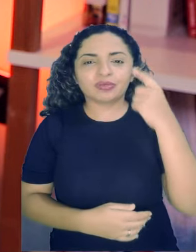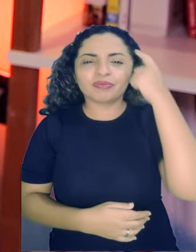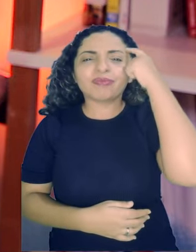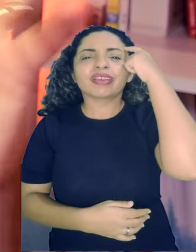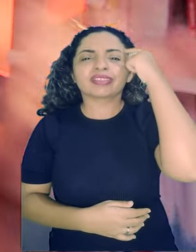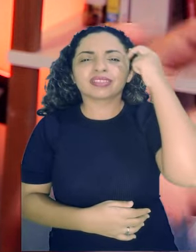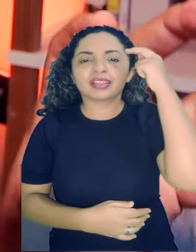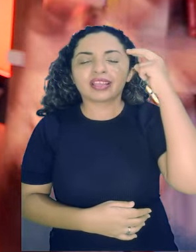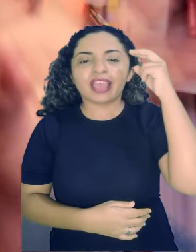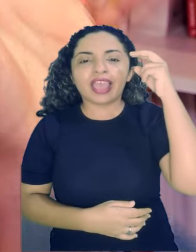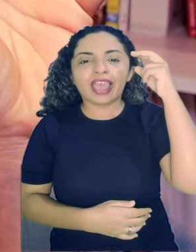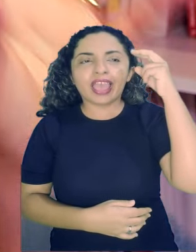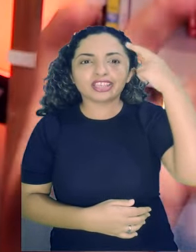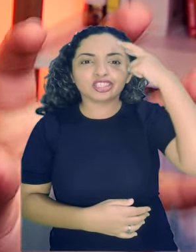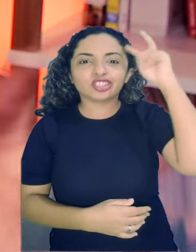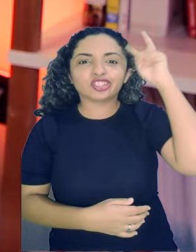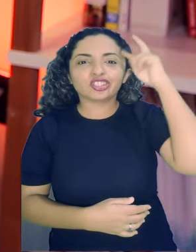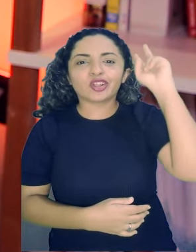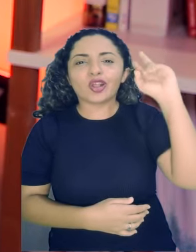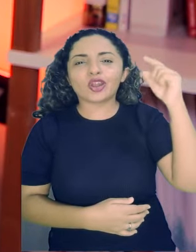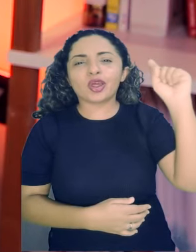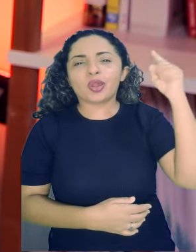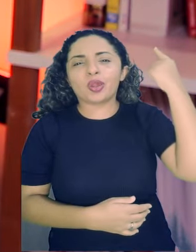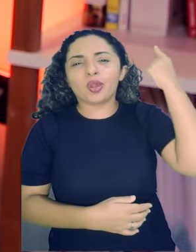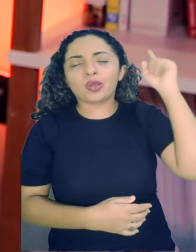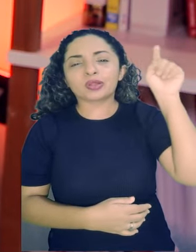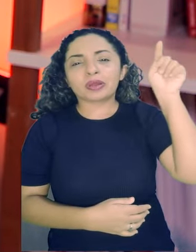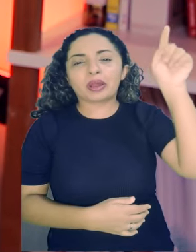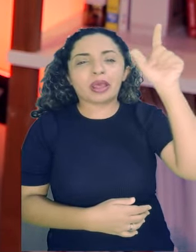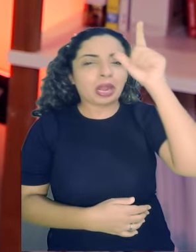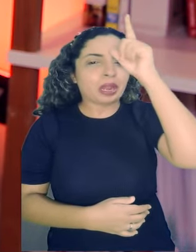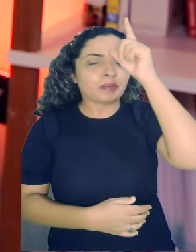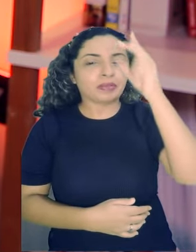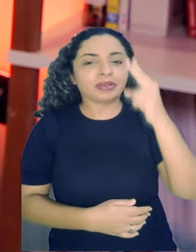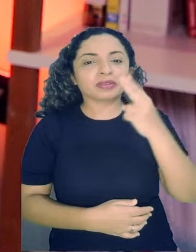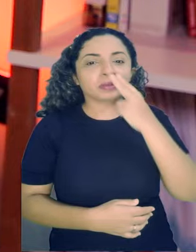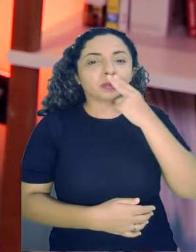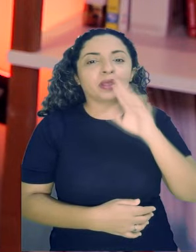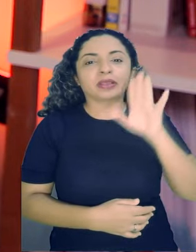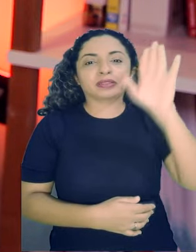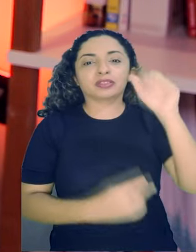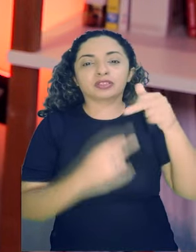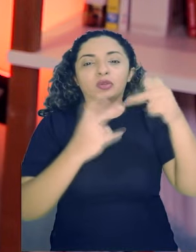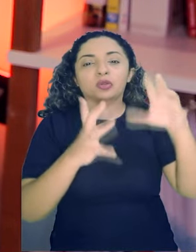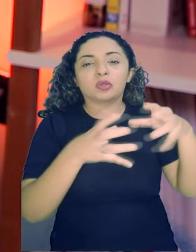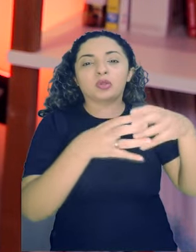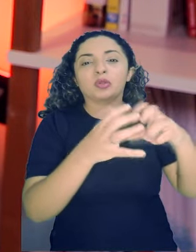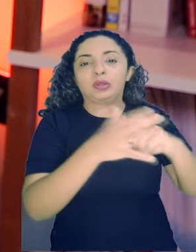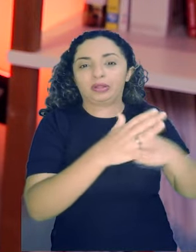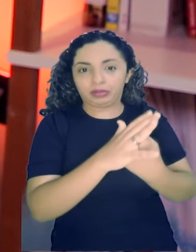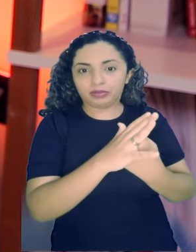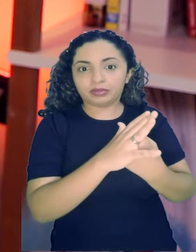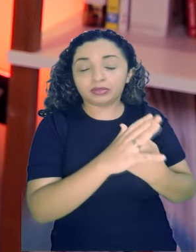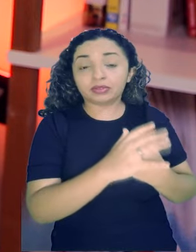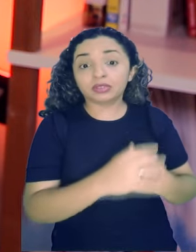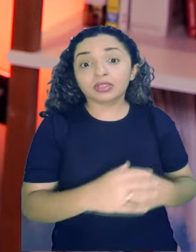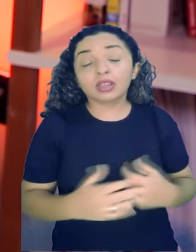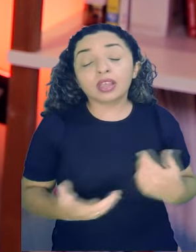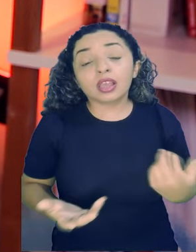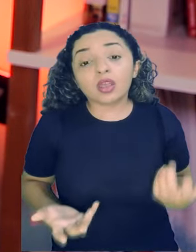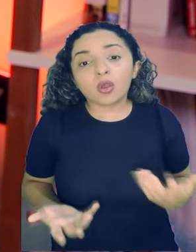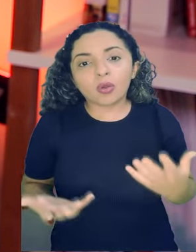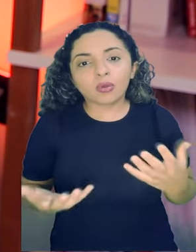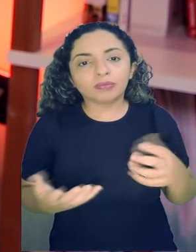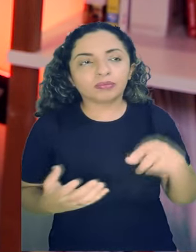de história no Holocausto, na Segunda Guerra Mundial, mas a gente acompanha também hoje no que está se tornando a Faixa